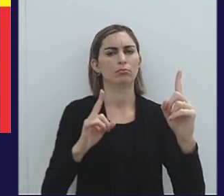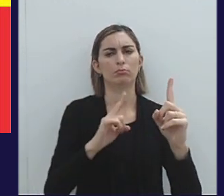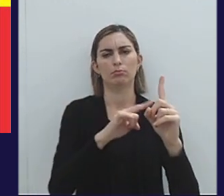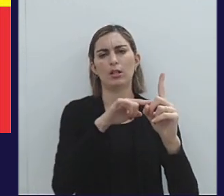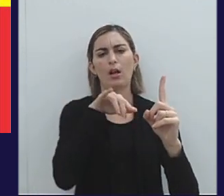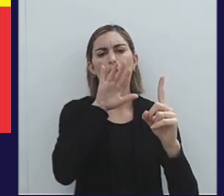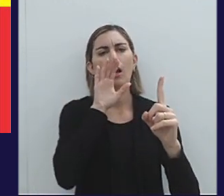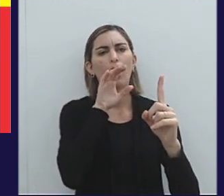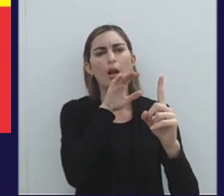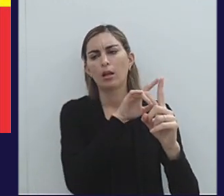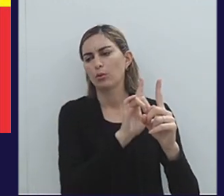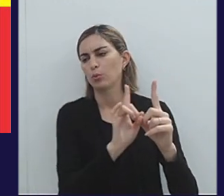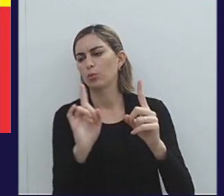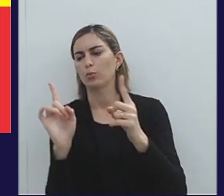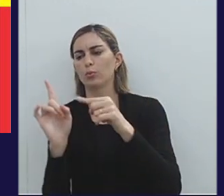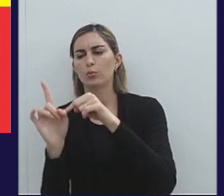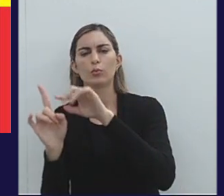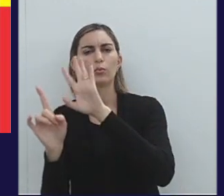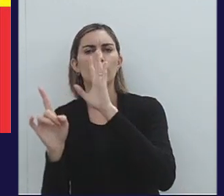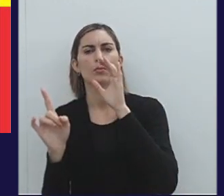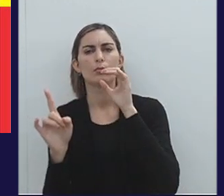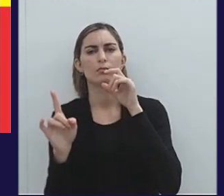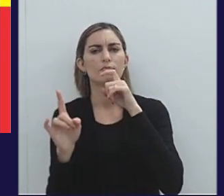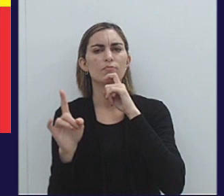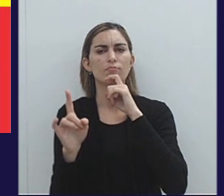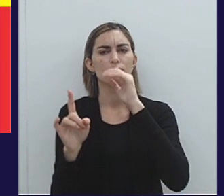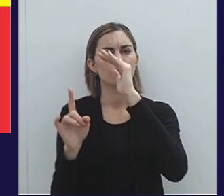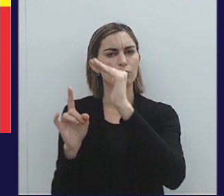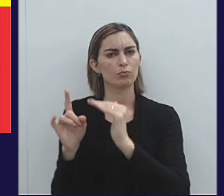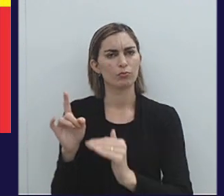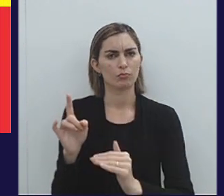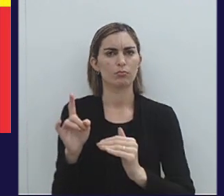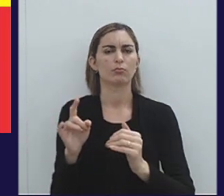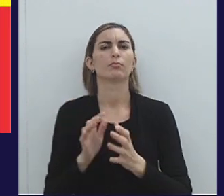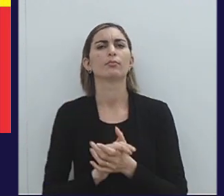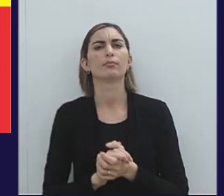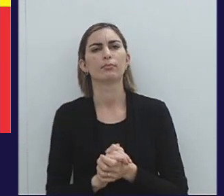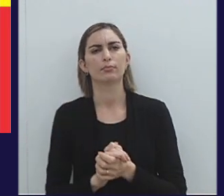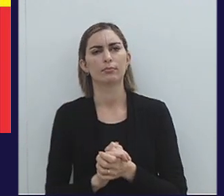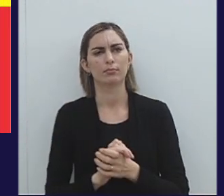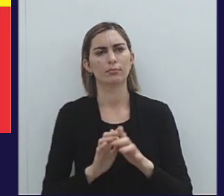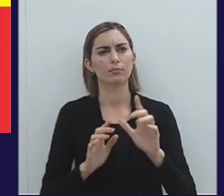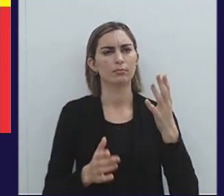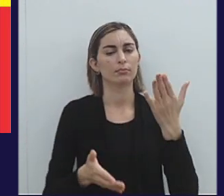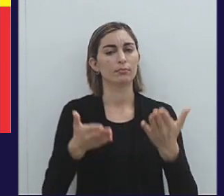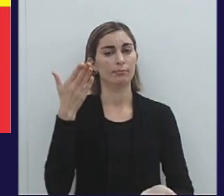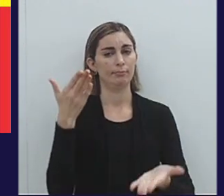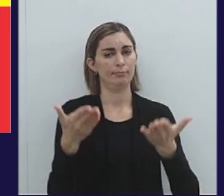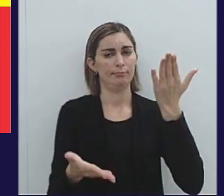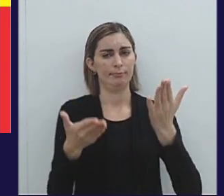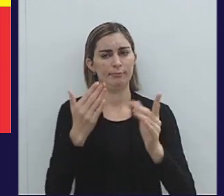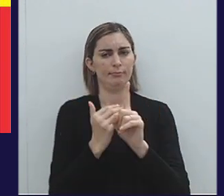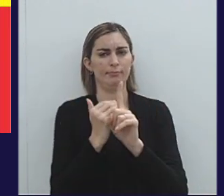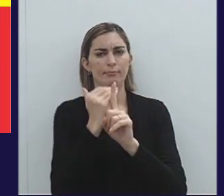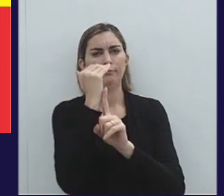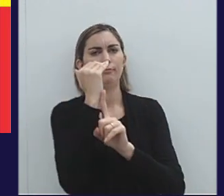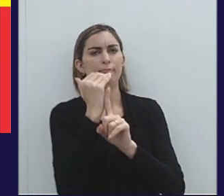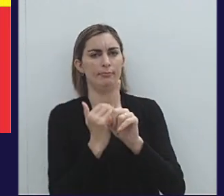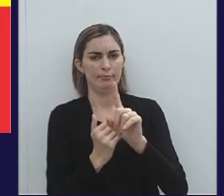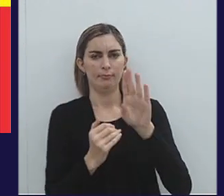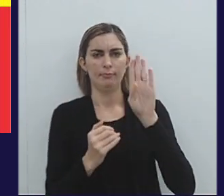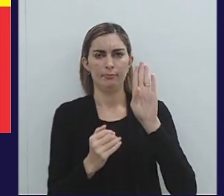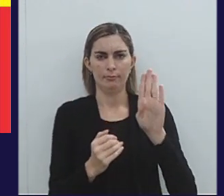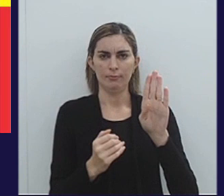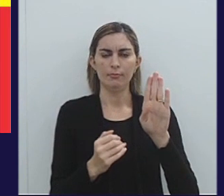corpos mais quentes em direção aos corpos de menor temperatura. O equilíbrio térmico, no caso da